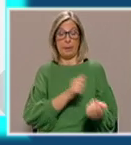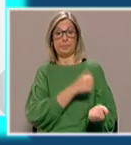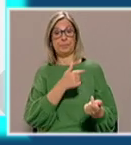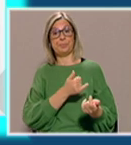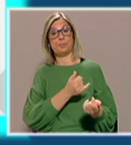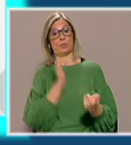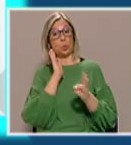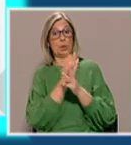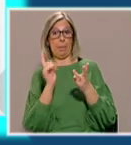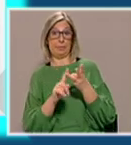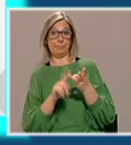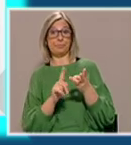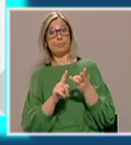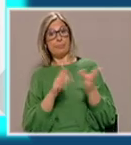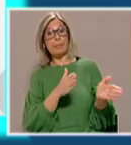coração é um órgão, então,